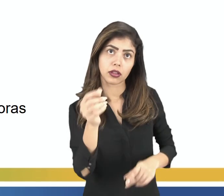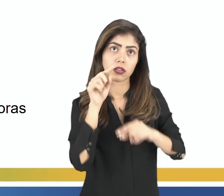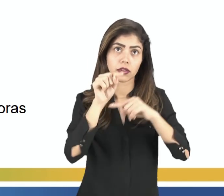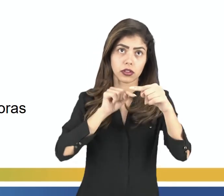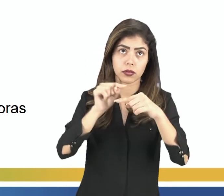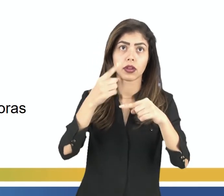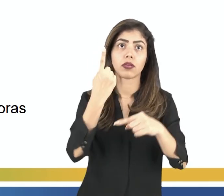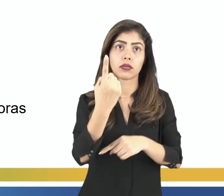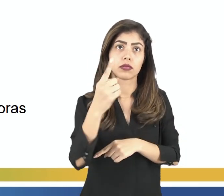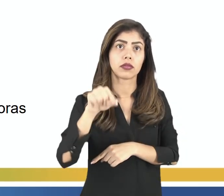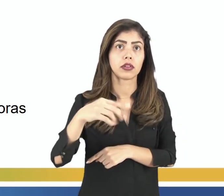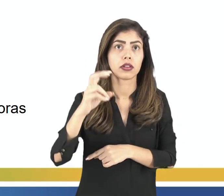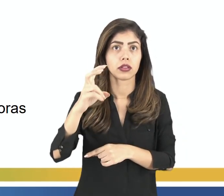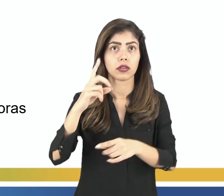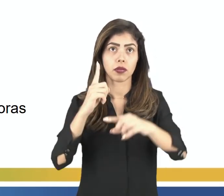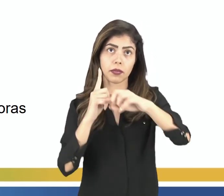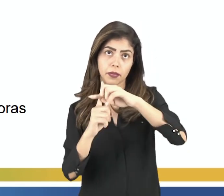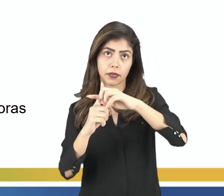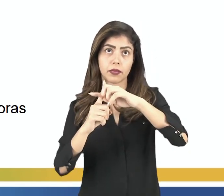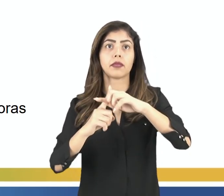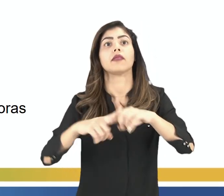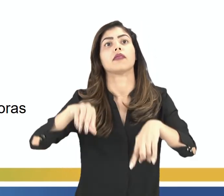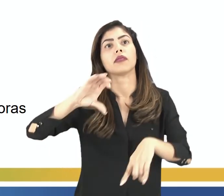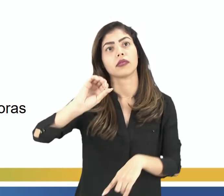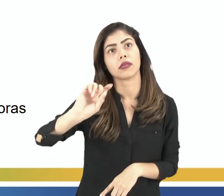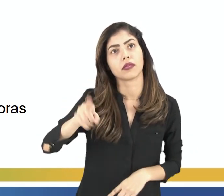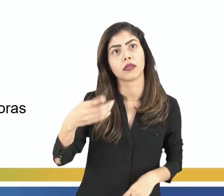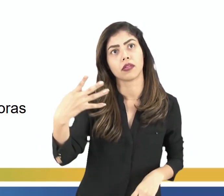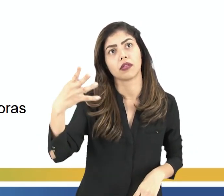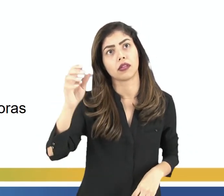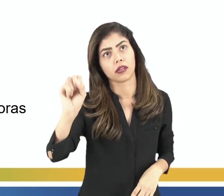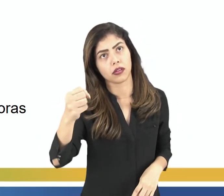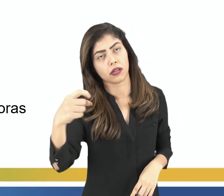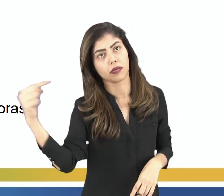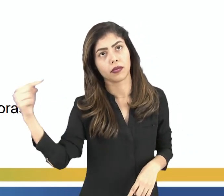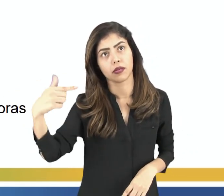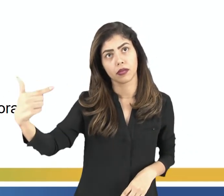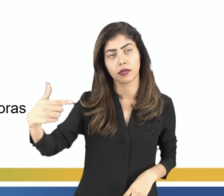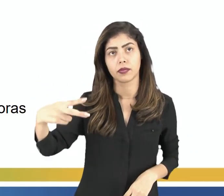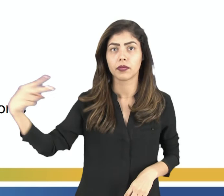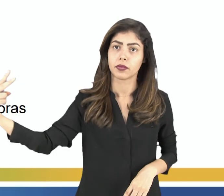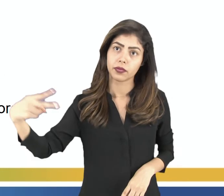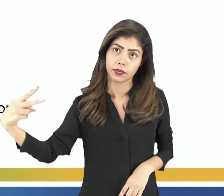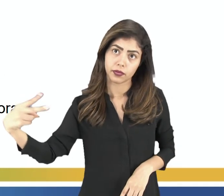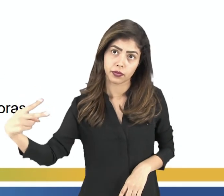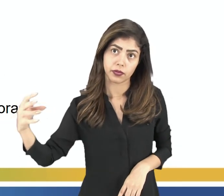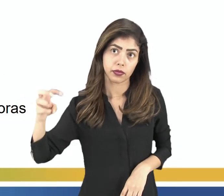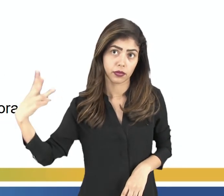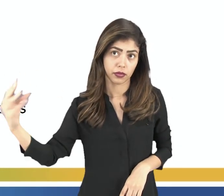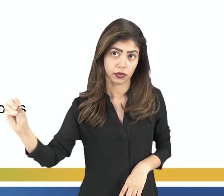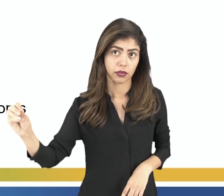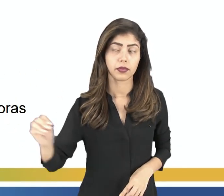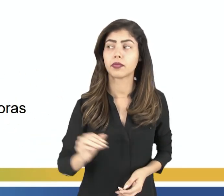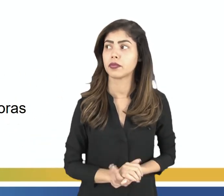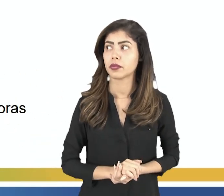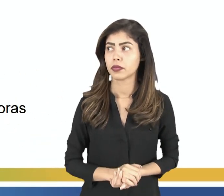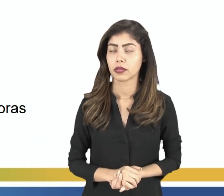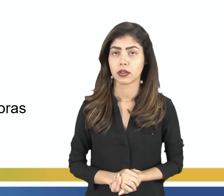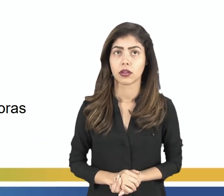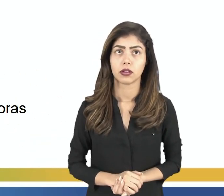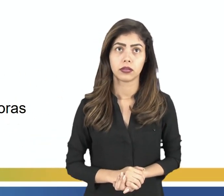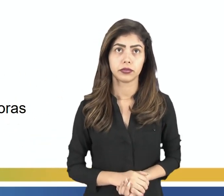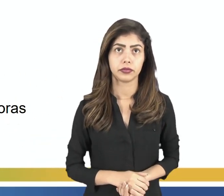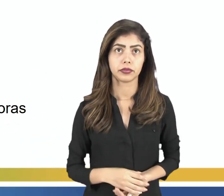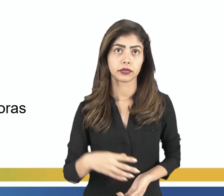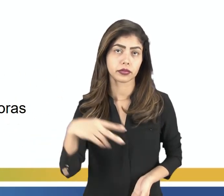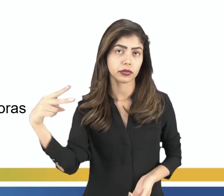0,60 dividido para 1,5 mais 0,48 menos 2. Que eu fazendo os cálculos, nós vamos